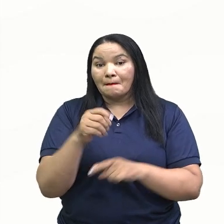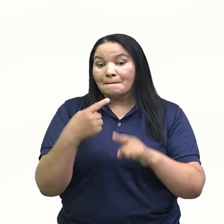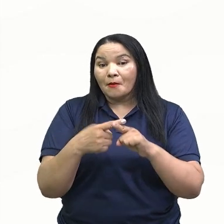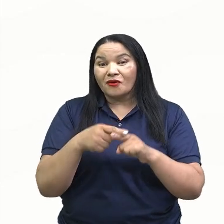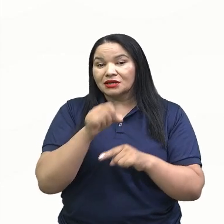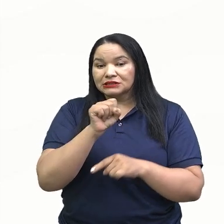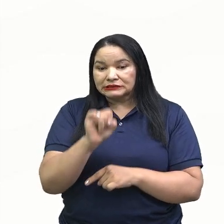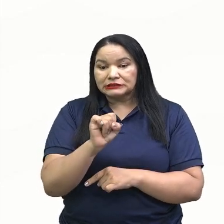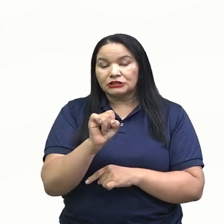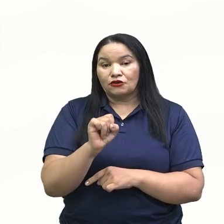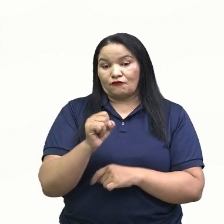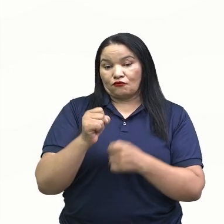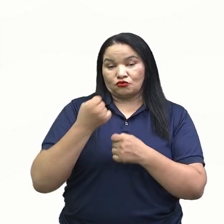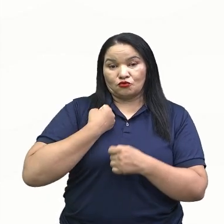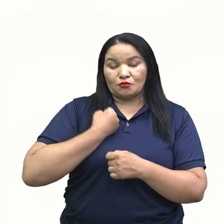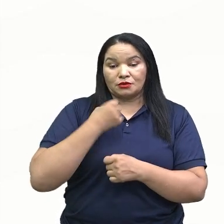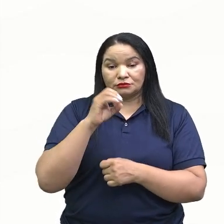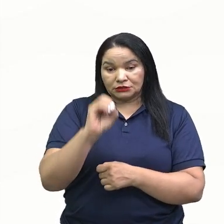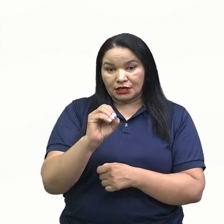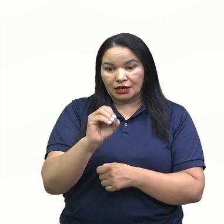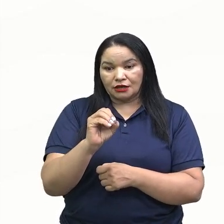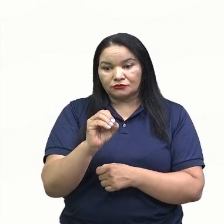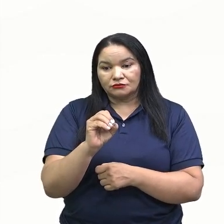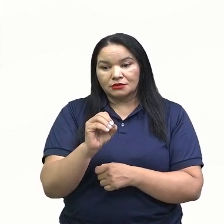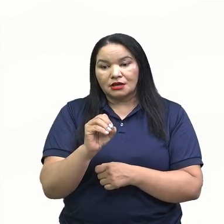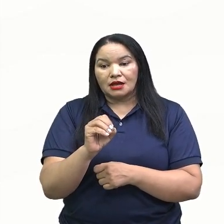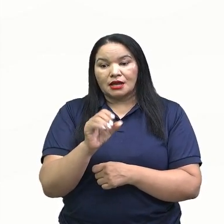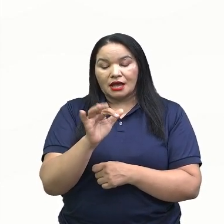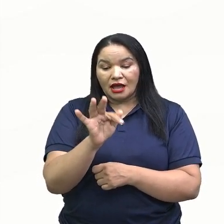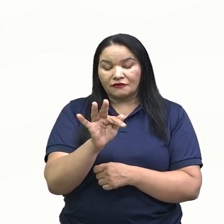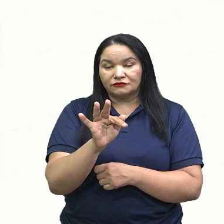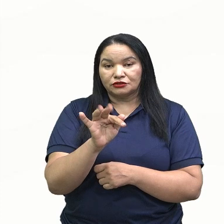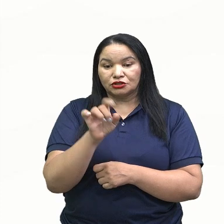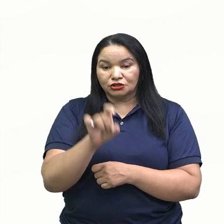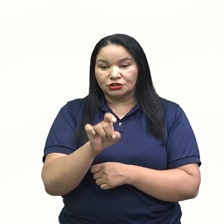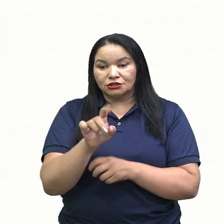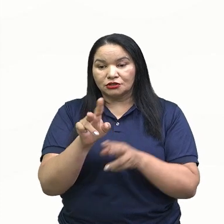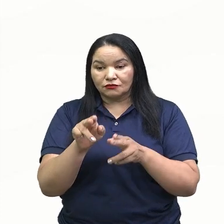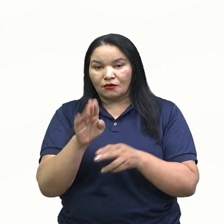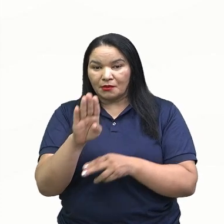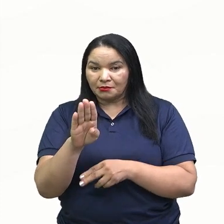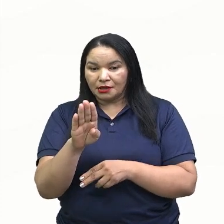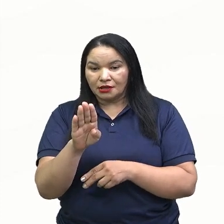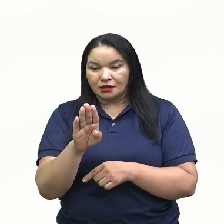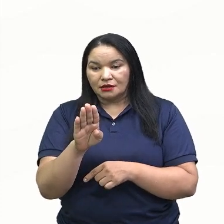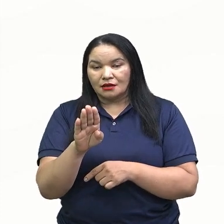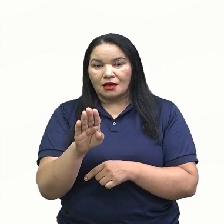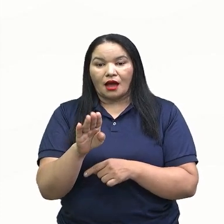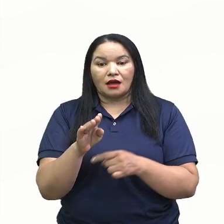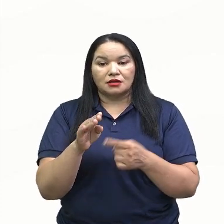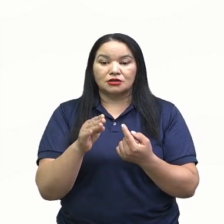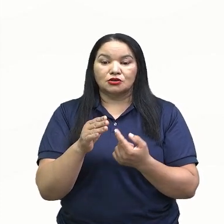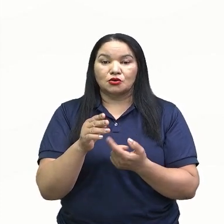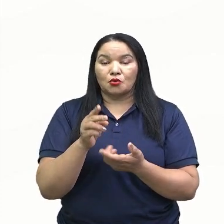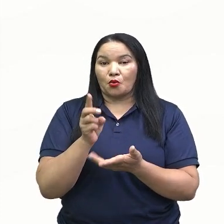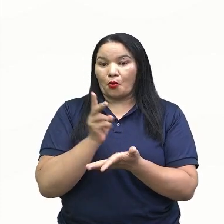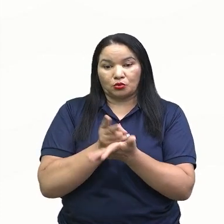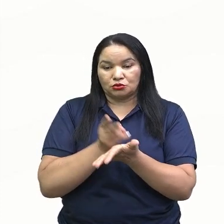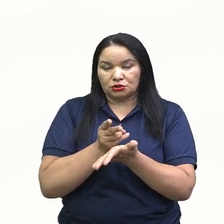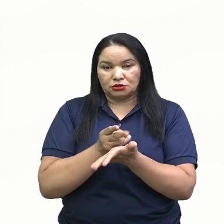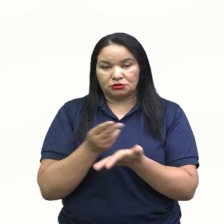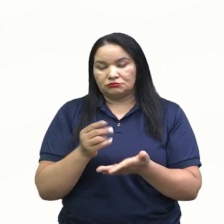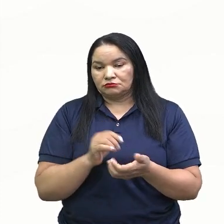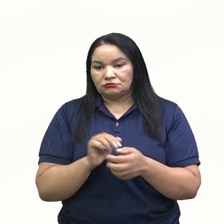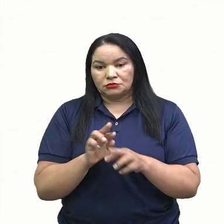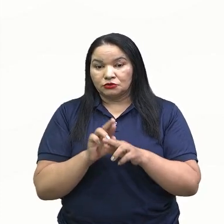que acontece? Fica com a função assim, f de x igual a b, que é uma função que nós chamamos de constante. Então, a função